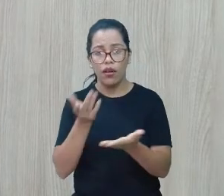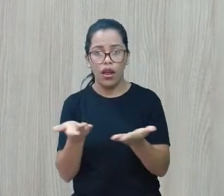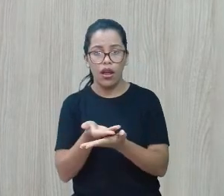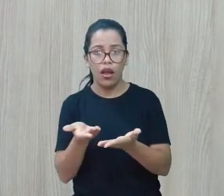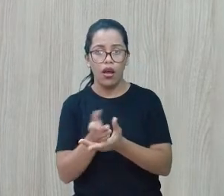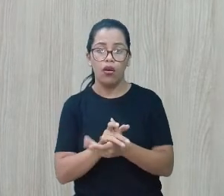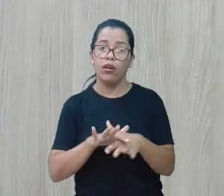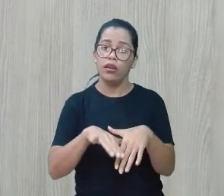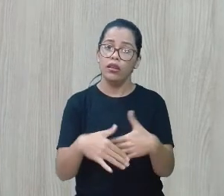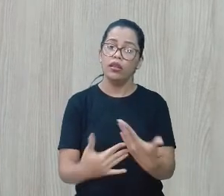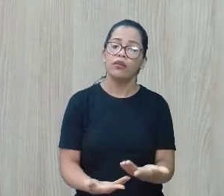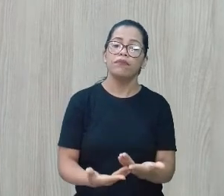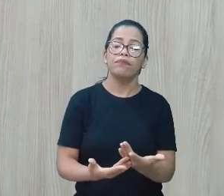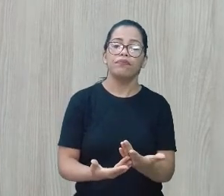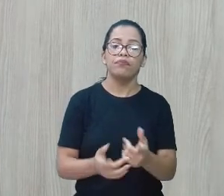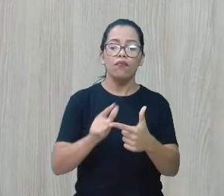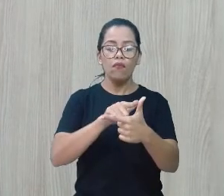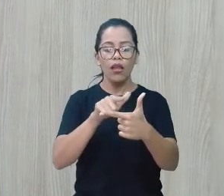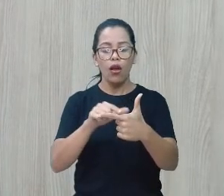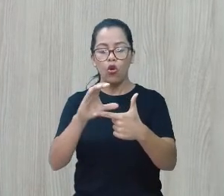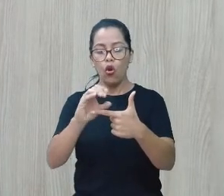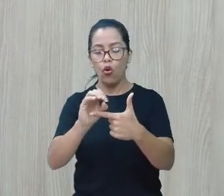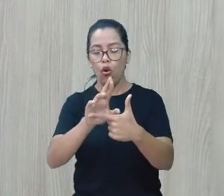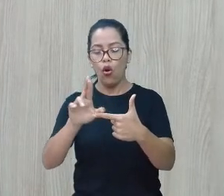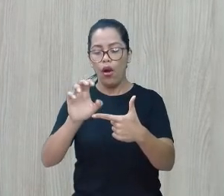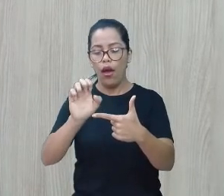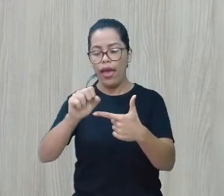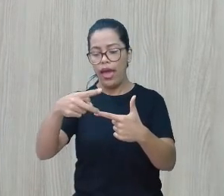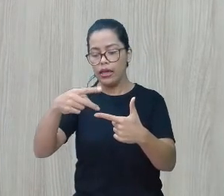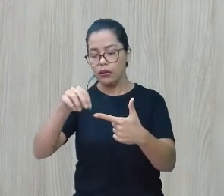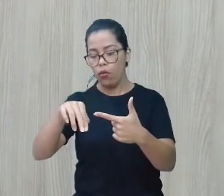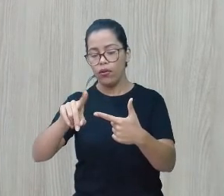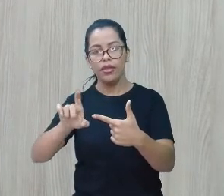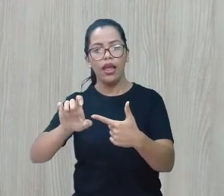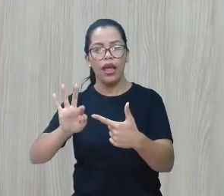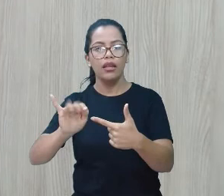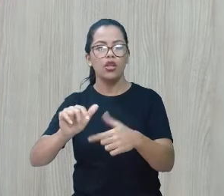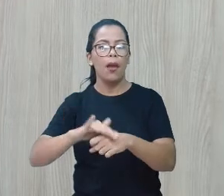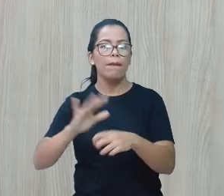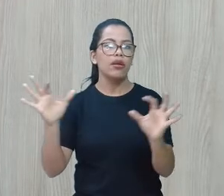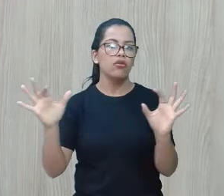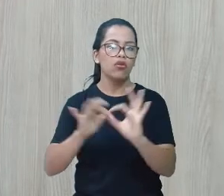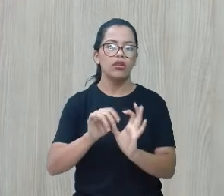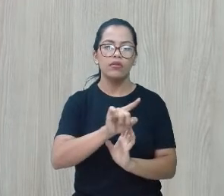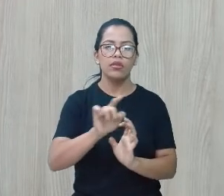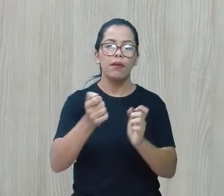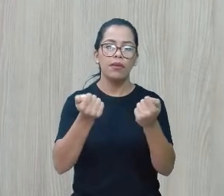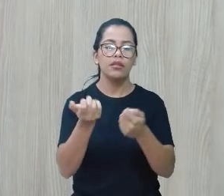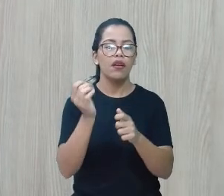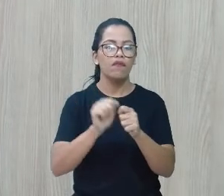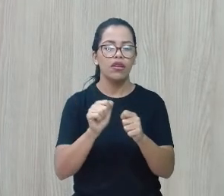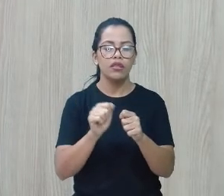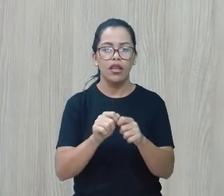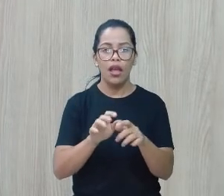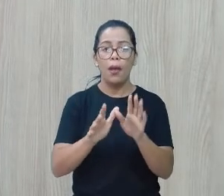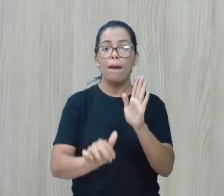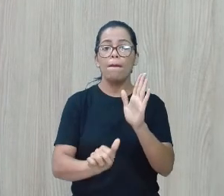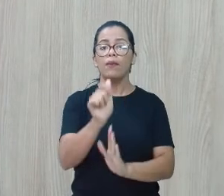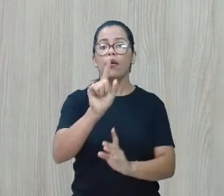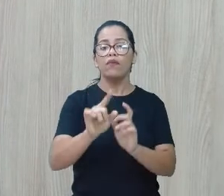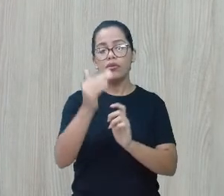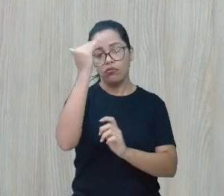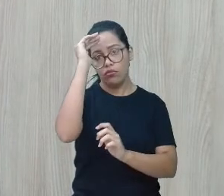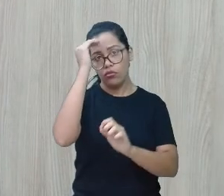ou seja, os ângulos correspondentes é mais uma conexão que você precisa fazer, ou seja, compreende primeiro todos